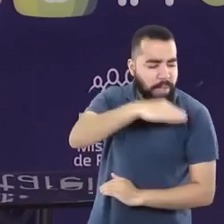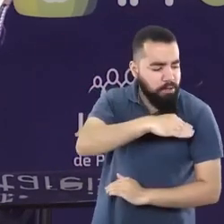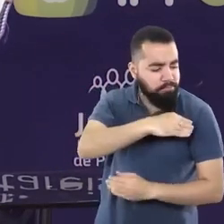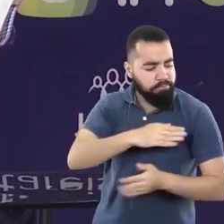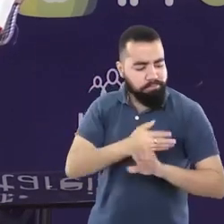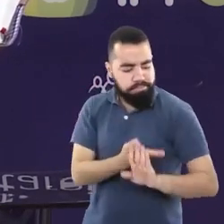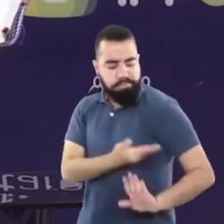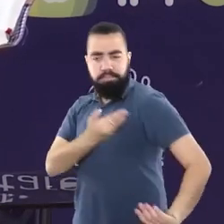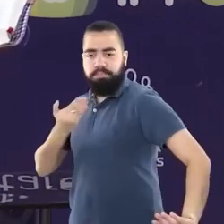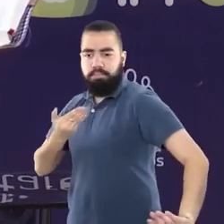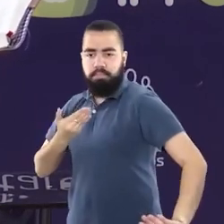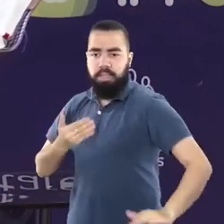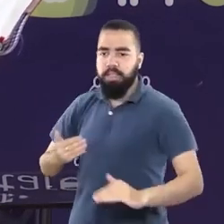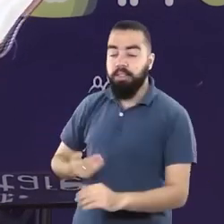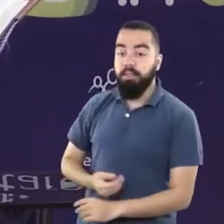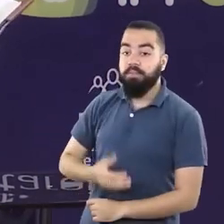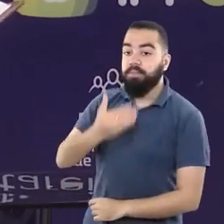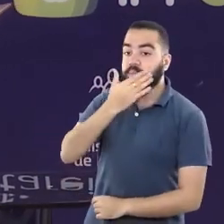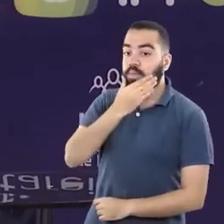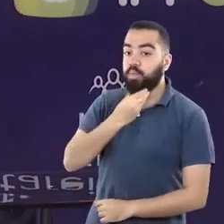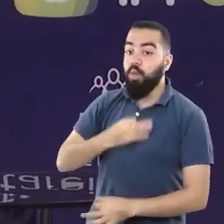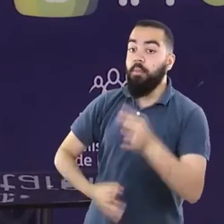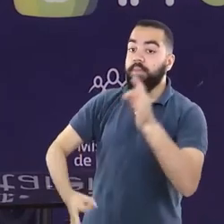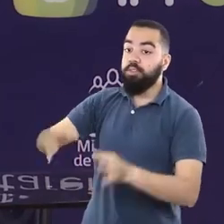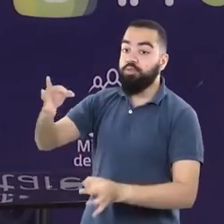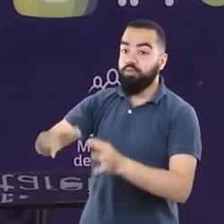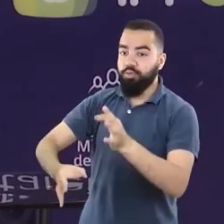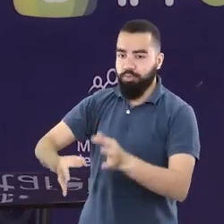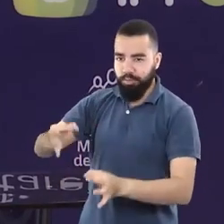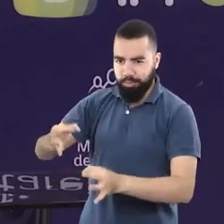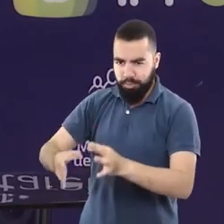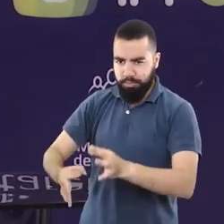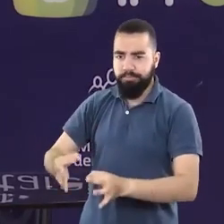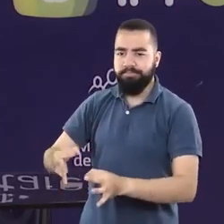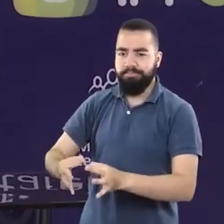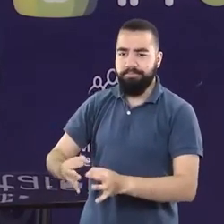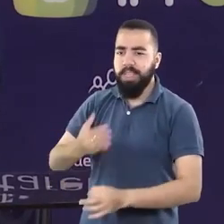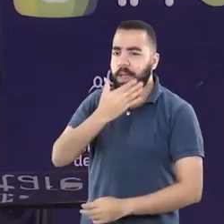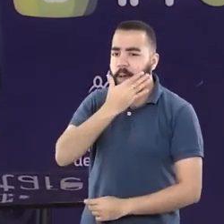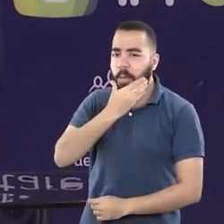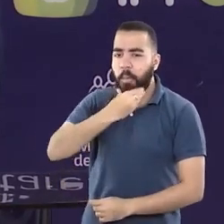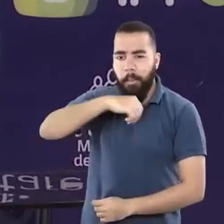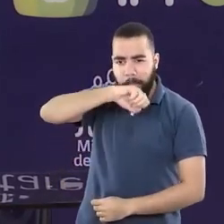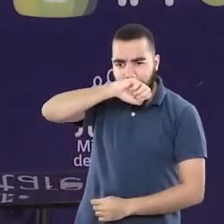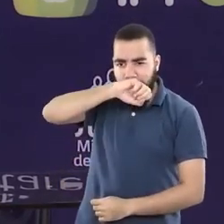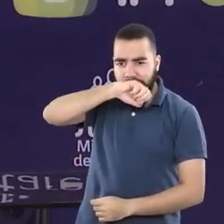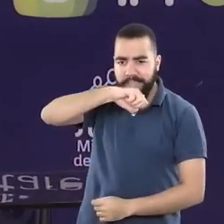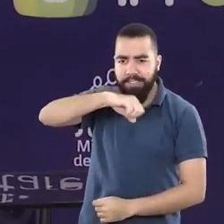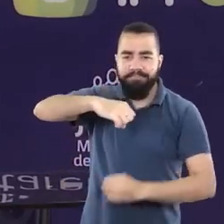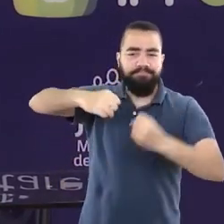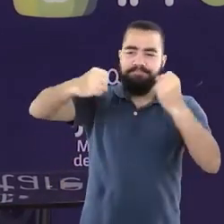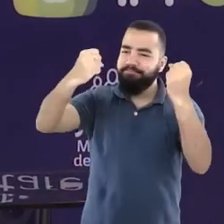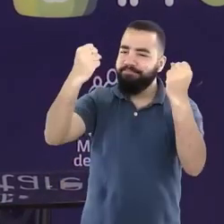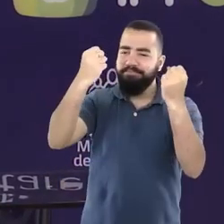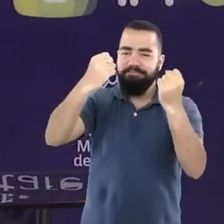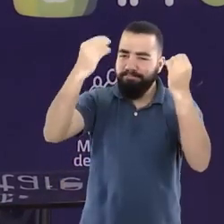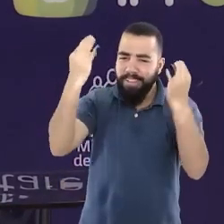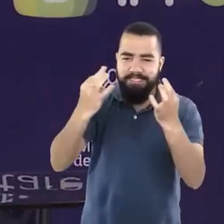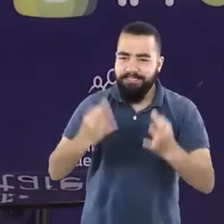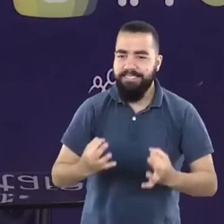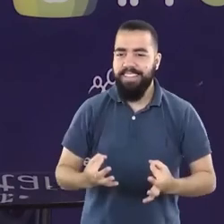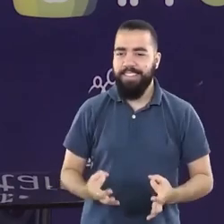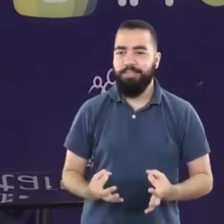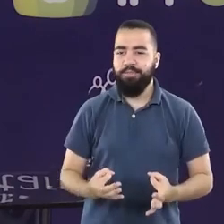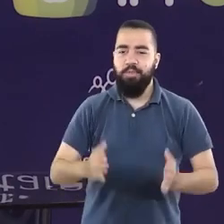homem reto. A Bíblia diz que Jó era um pai exemplar, que orava pelos seus